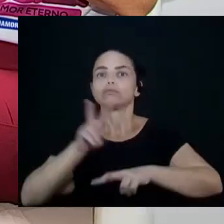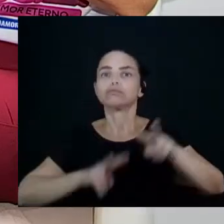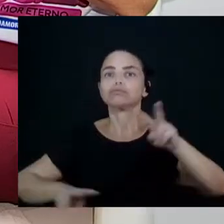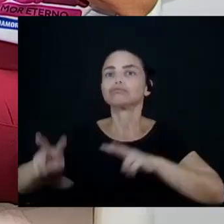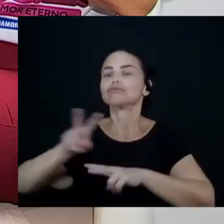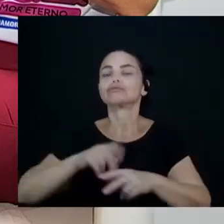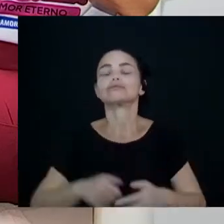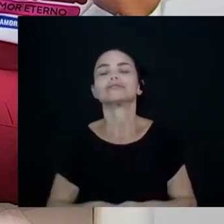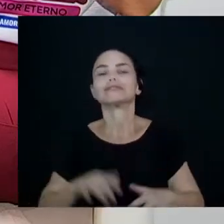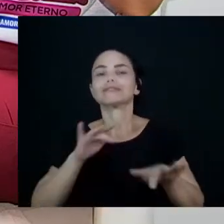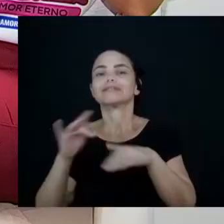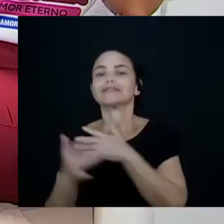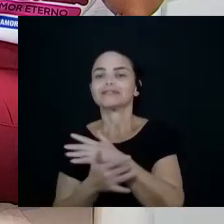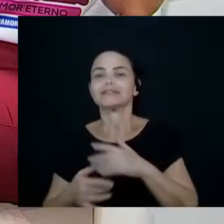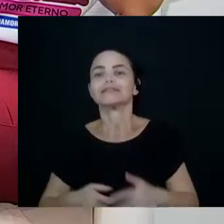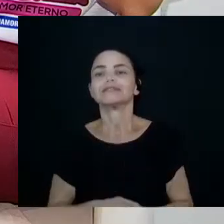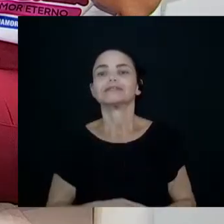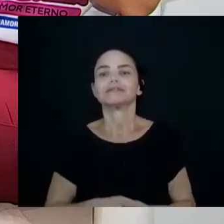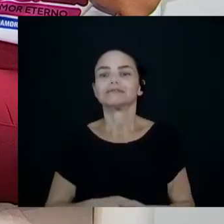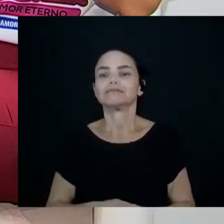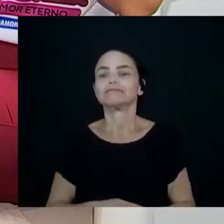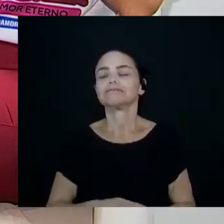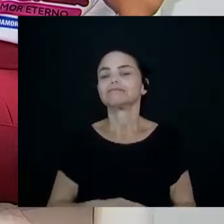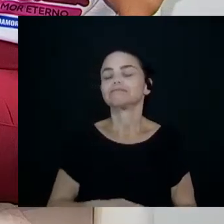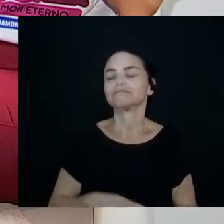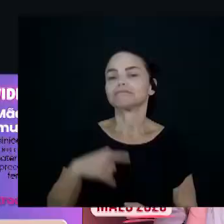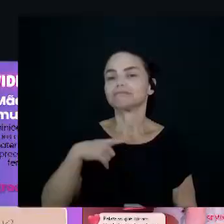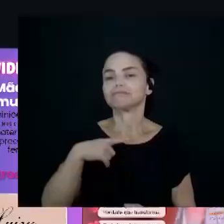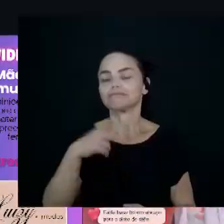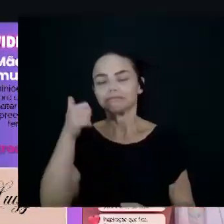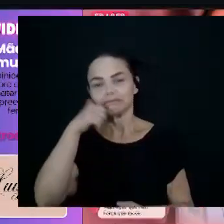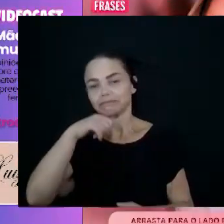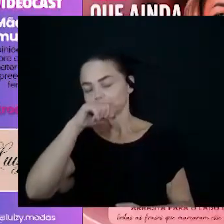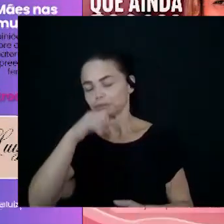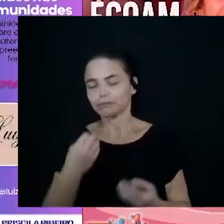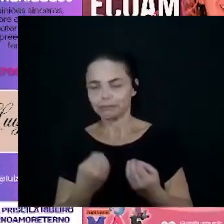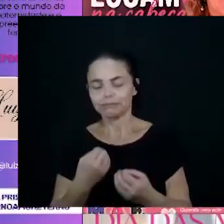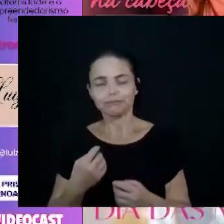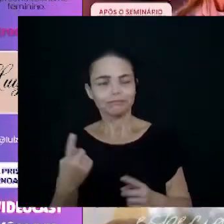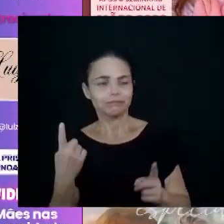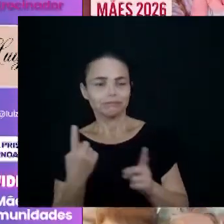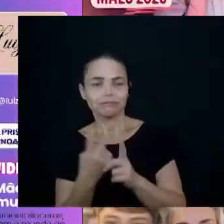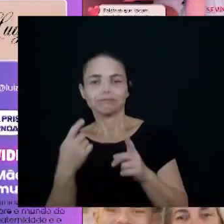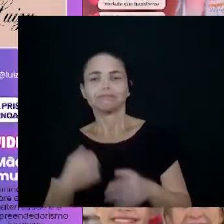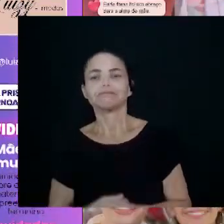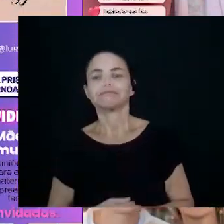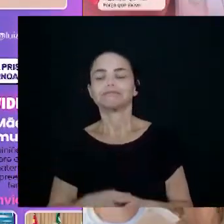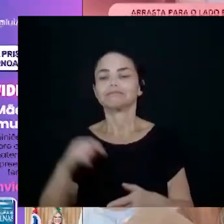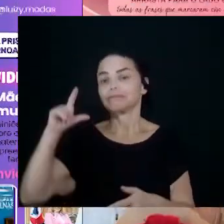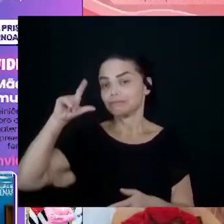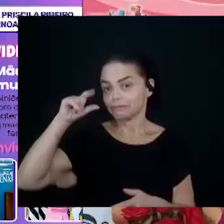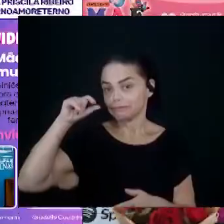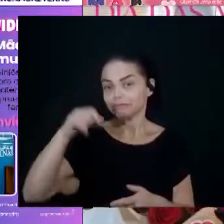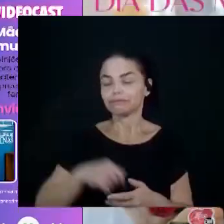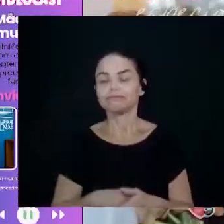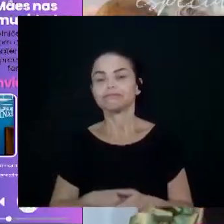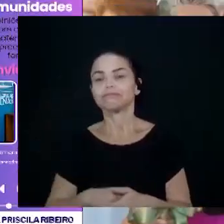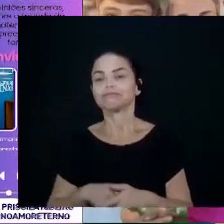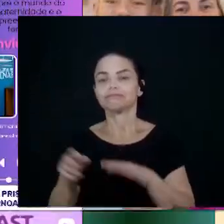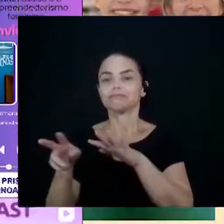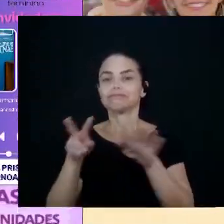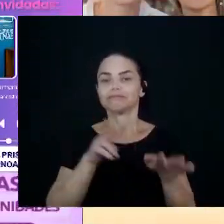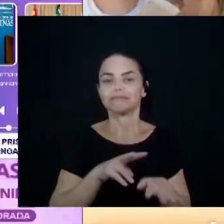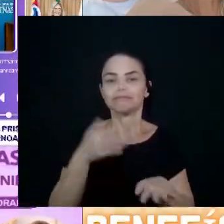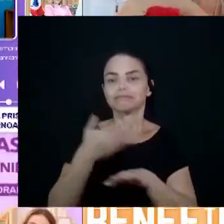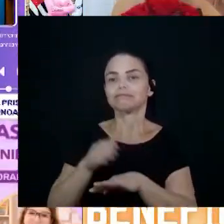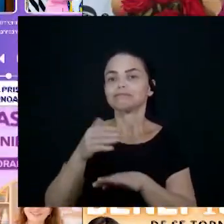redes sociais, e às vezes aparecem mães, eu falo assim, nossa, como que você achou a gente? Ah, eu vi no Instagram. Semana passada a gente participou de